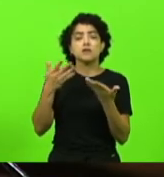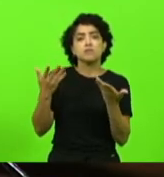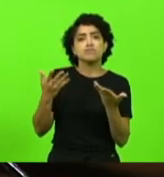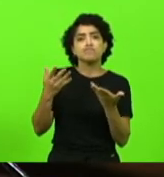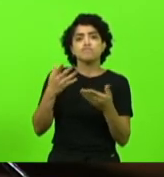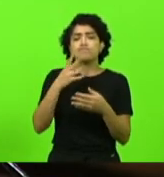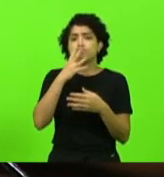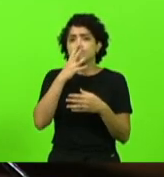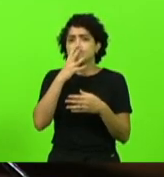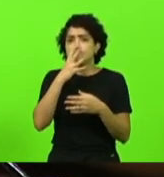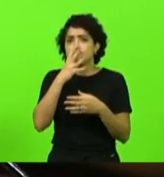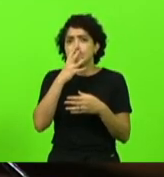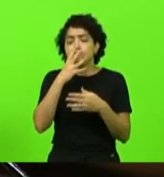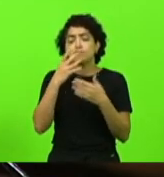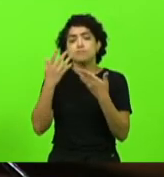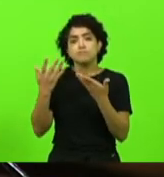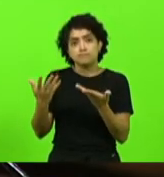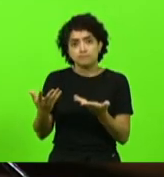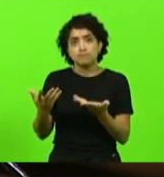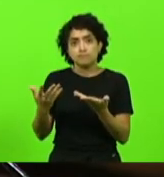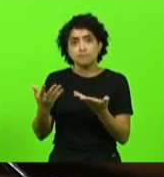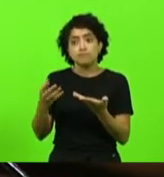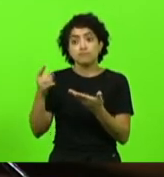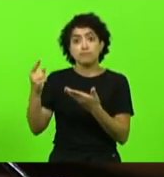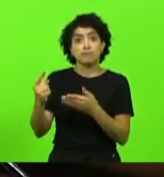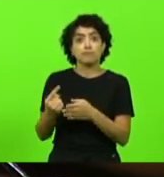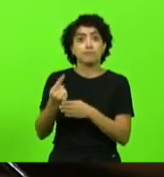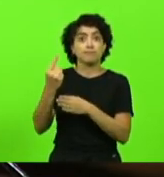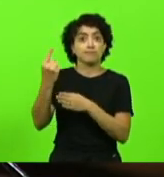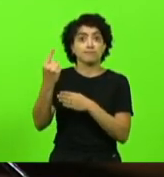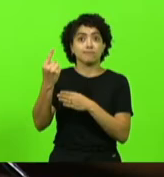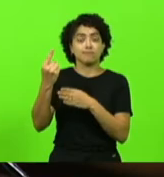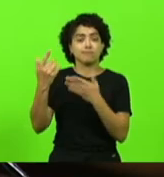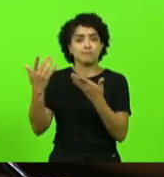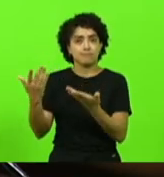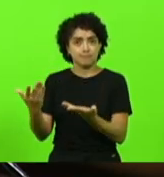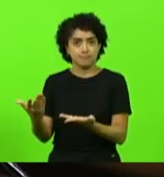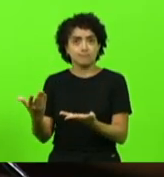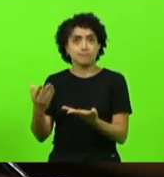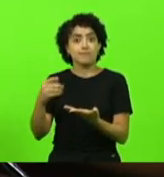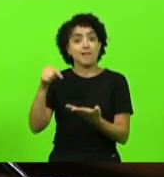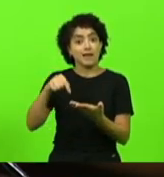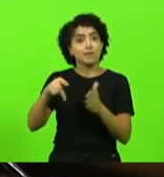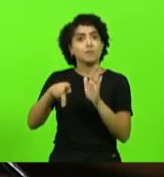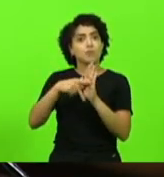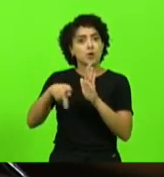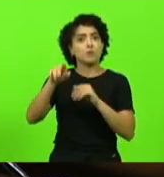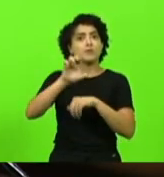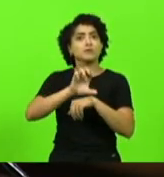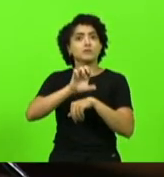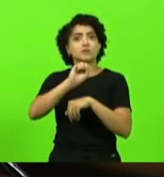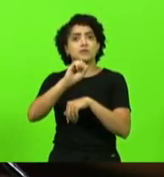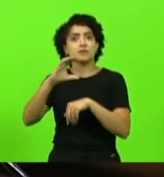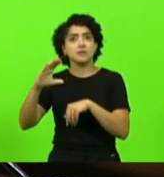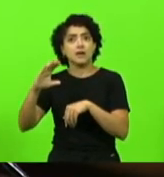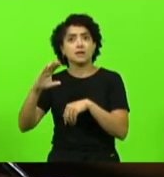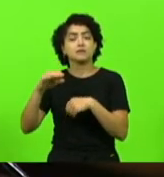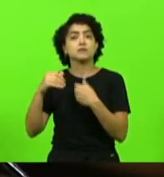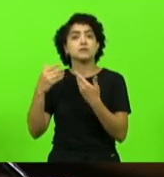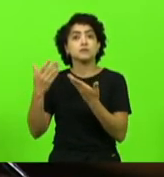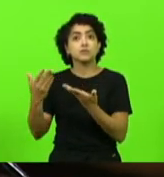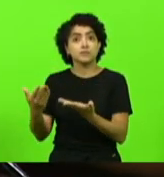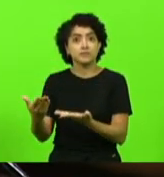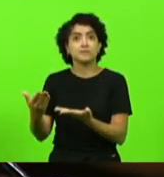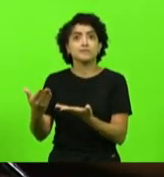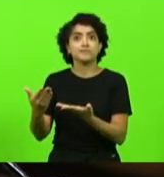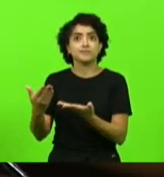inspirações, e é uma heroína nossa, genuinamente catarinense. Quero citar a heroína que